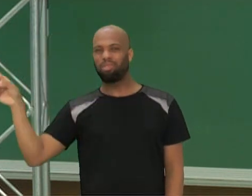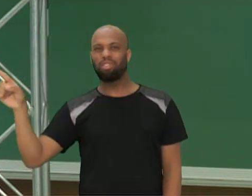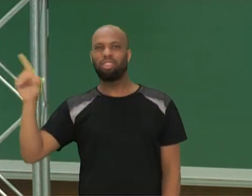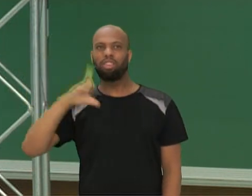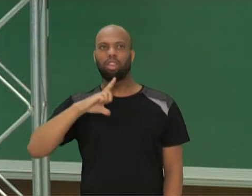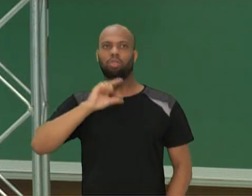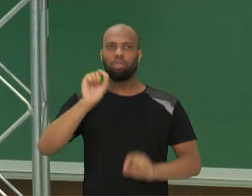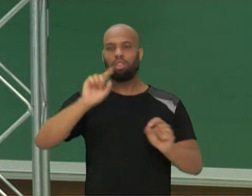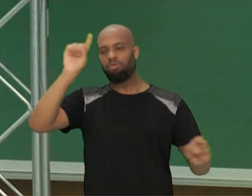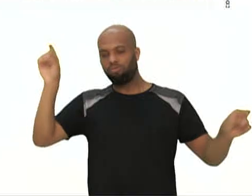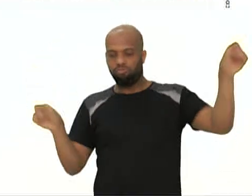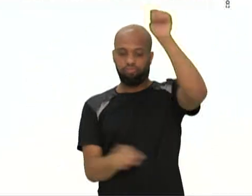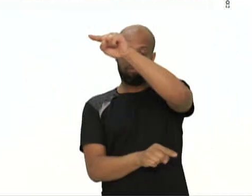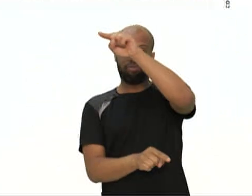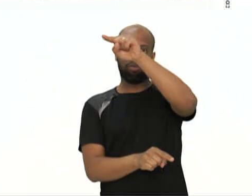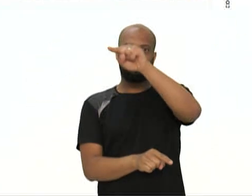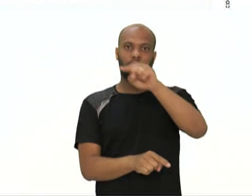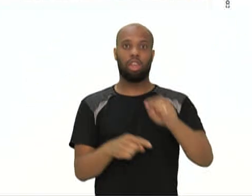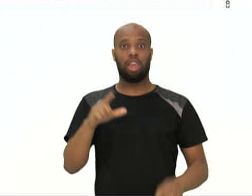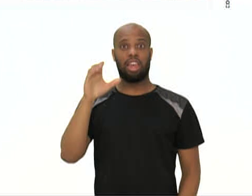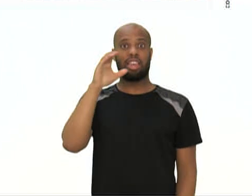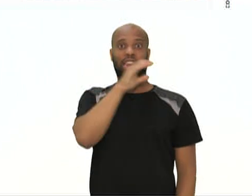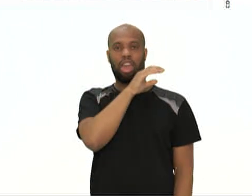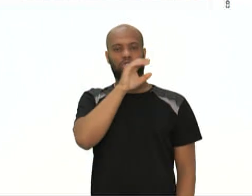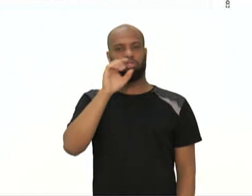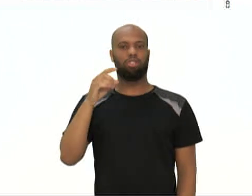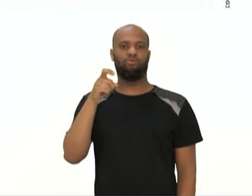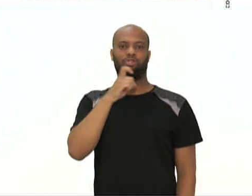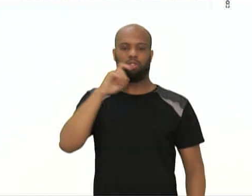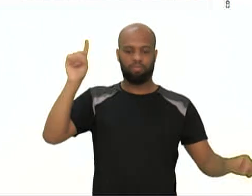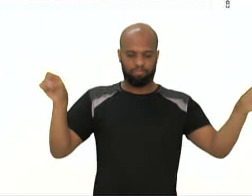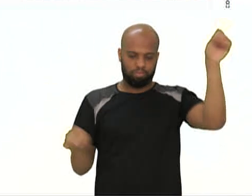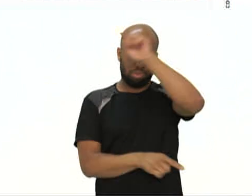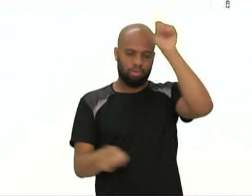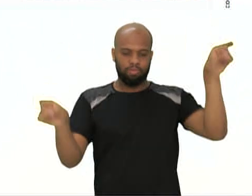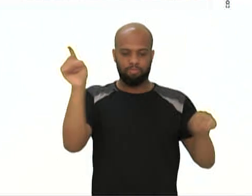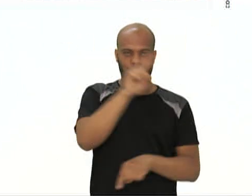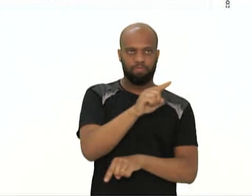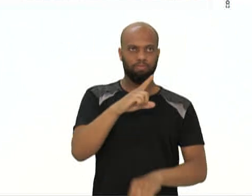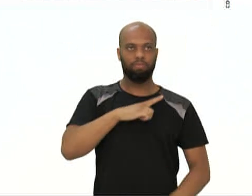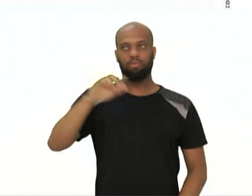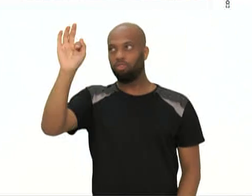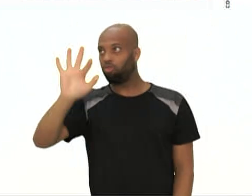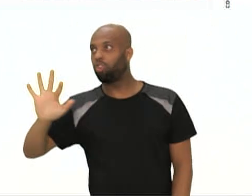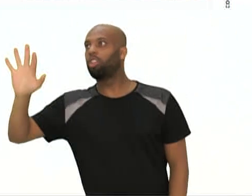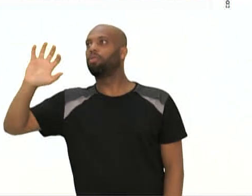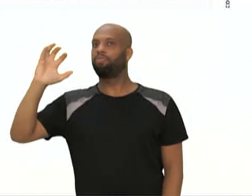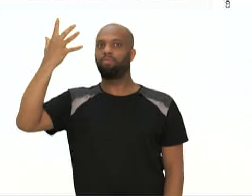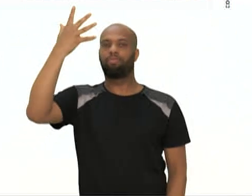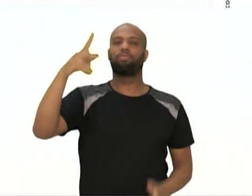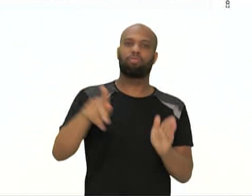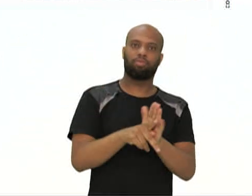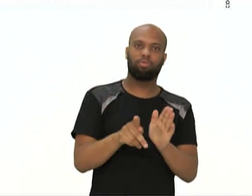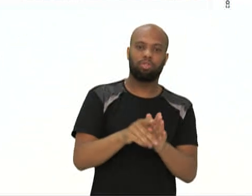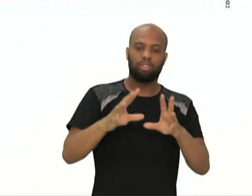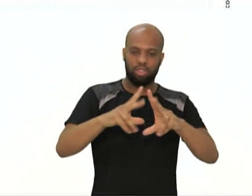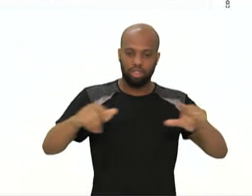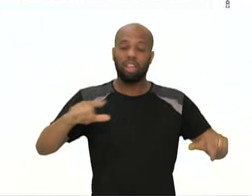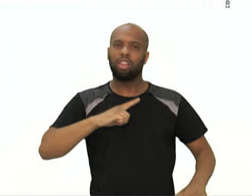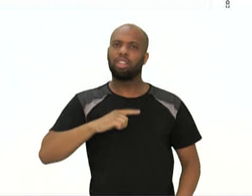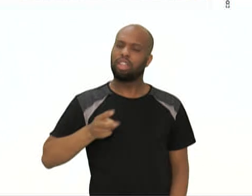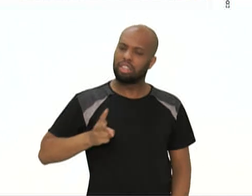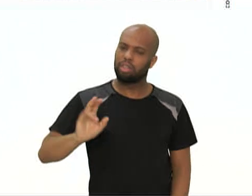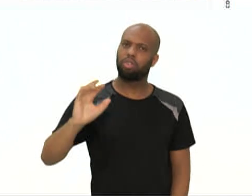ali, a inversão térmica. Mas vamos acompanhar a definição. Fenômeno atmosférico muito comum nos grandes